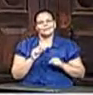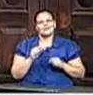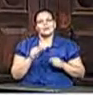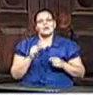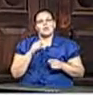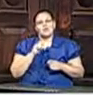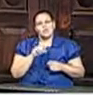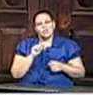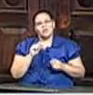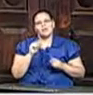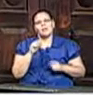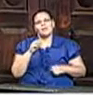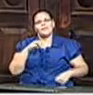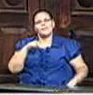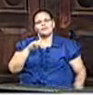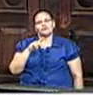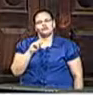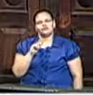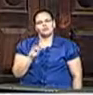medida provisória.